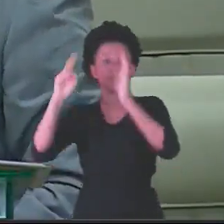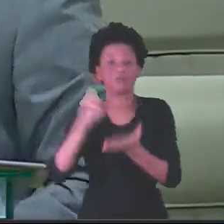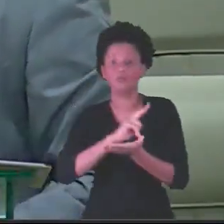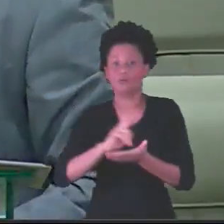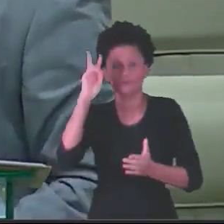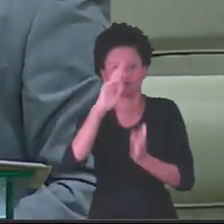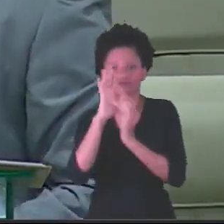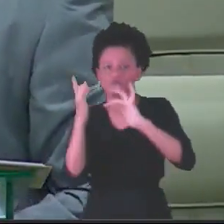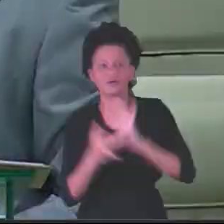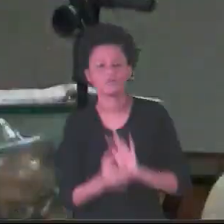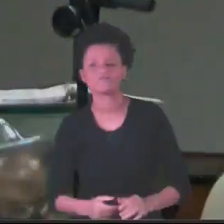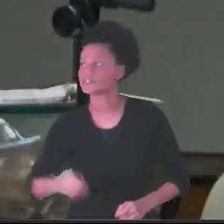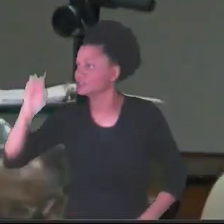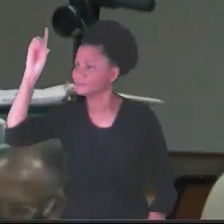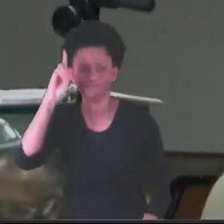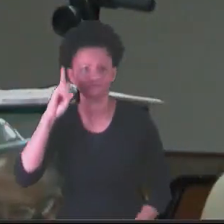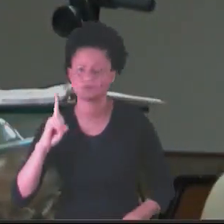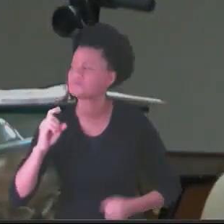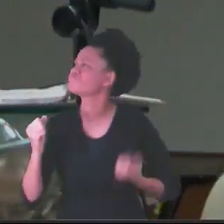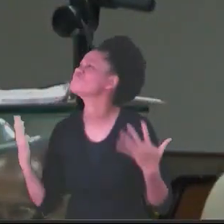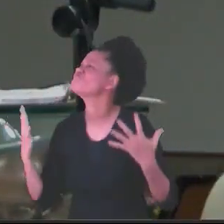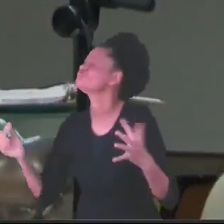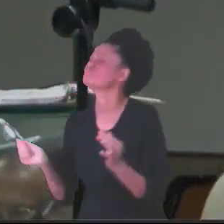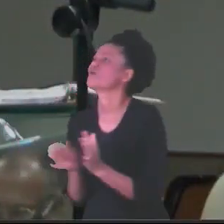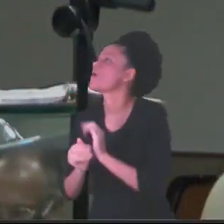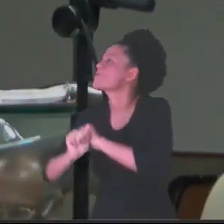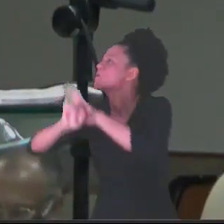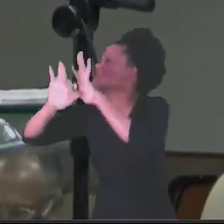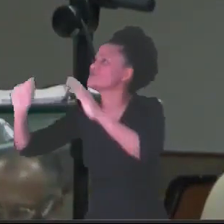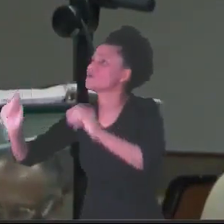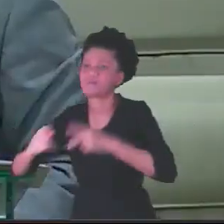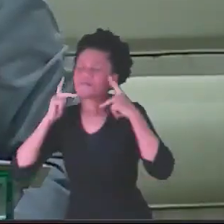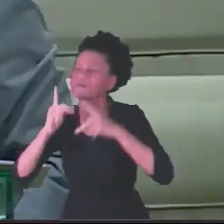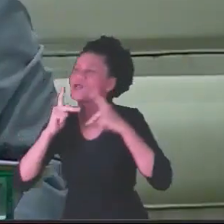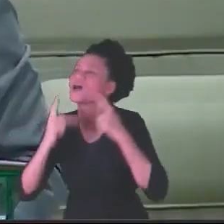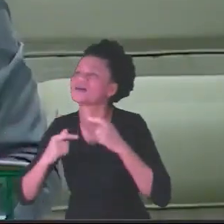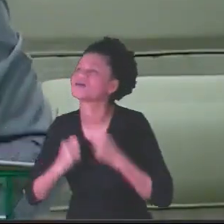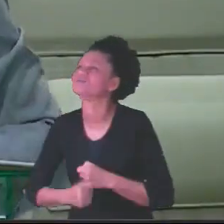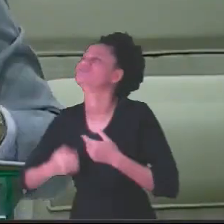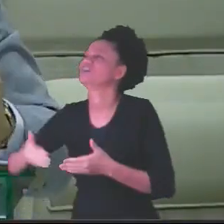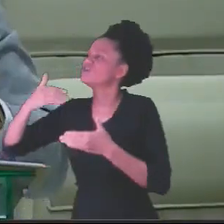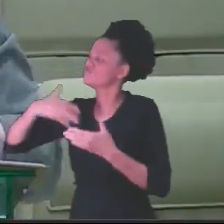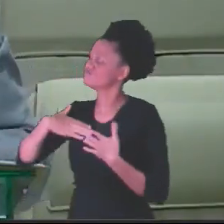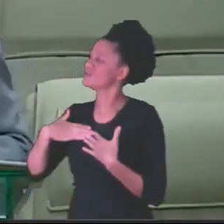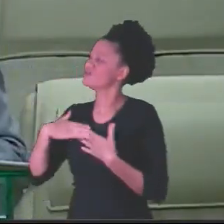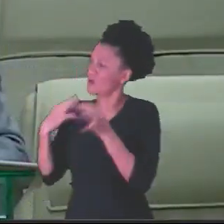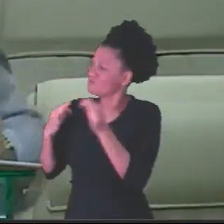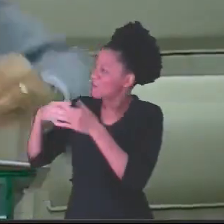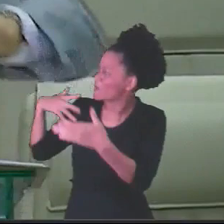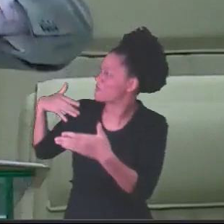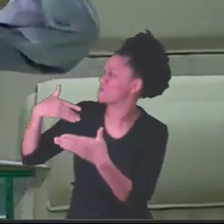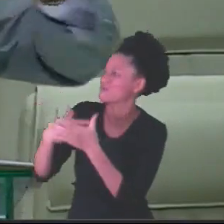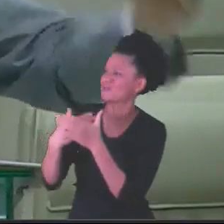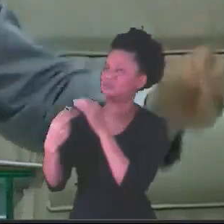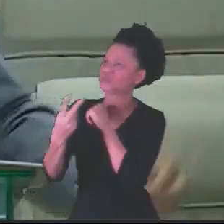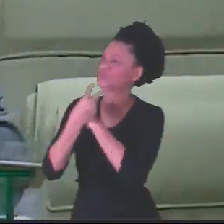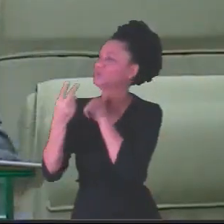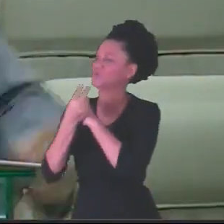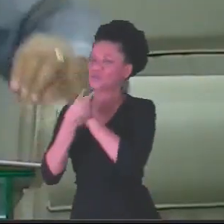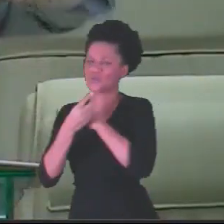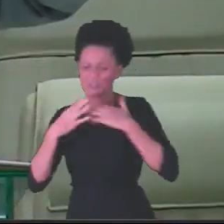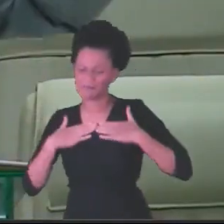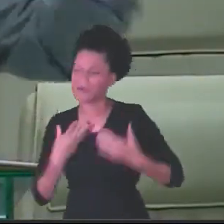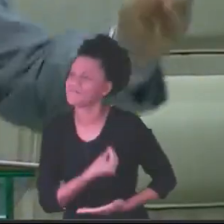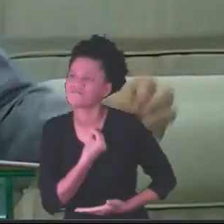cristo pela presença pela palavra por tudo quanto cristo tem filhos efeito na sua vida pelos